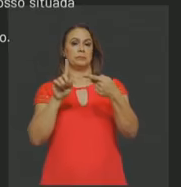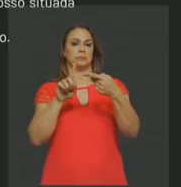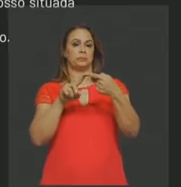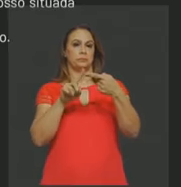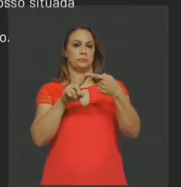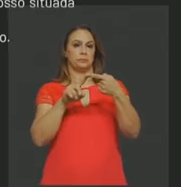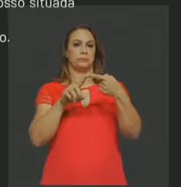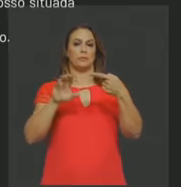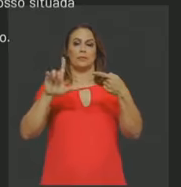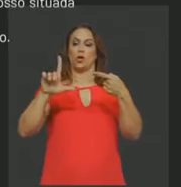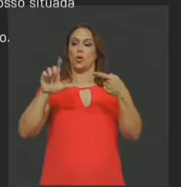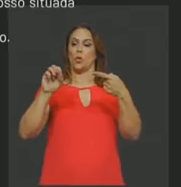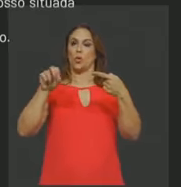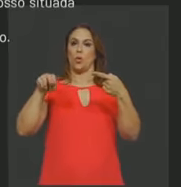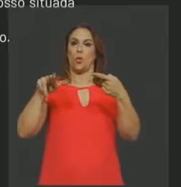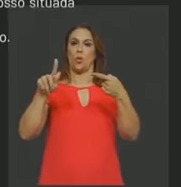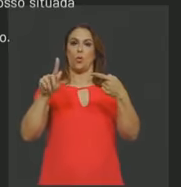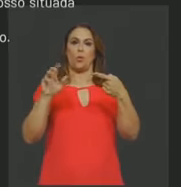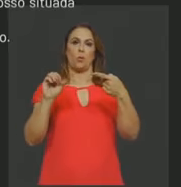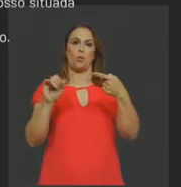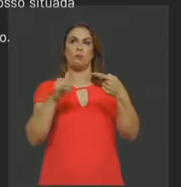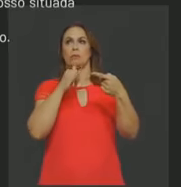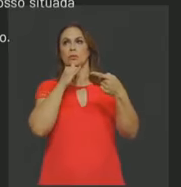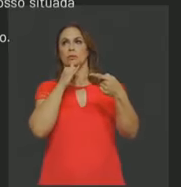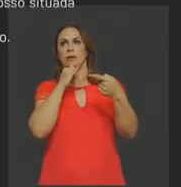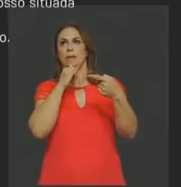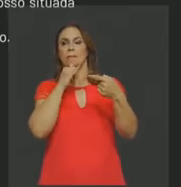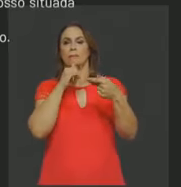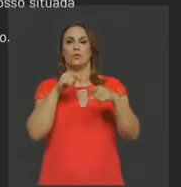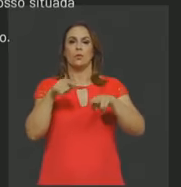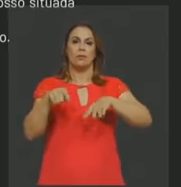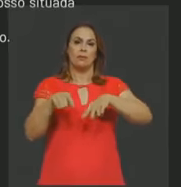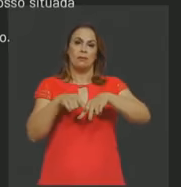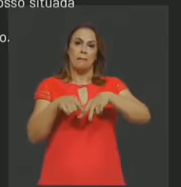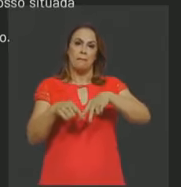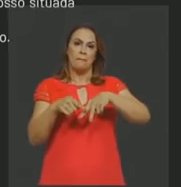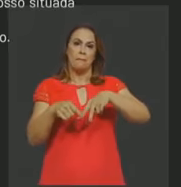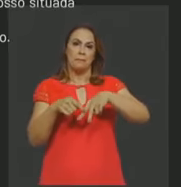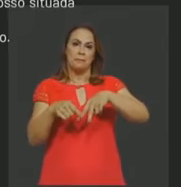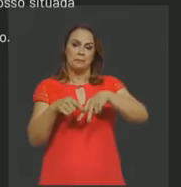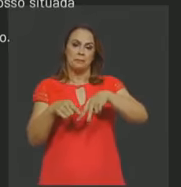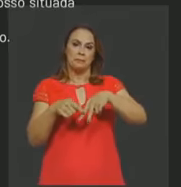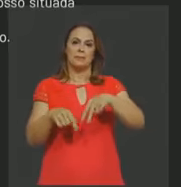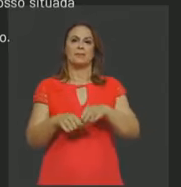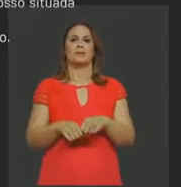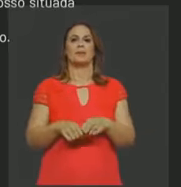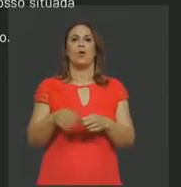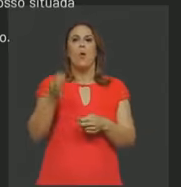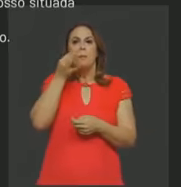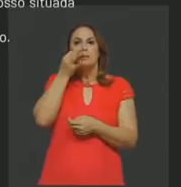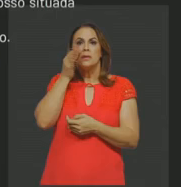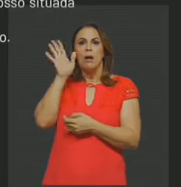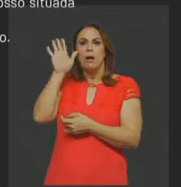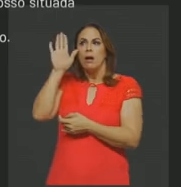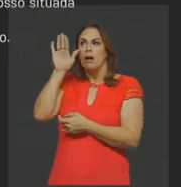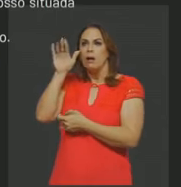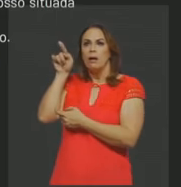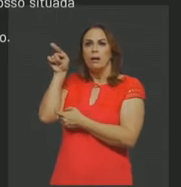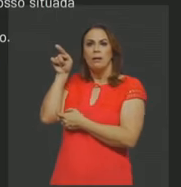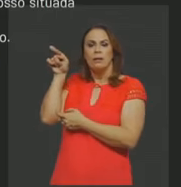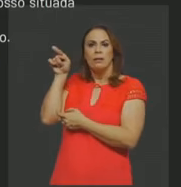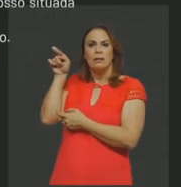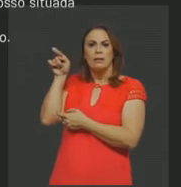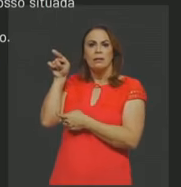longo, como exemplo aqui o osso da perna, né? Olha as partes dele. A parte da extremidade, quando eu pego um osso de galinha, aquela parte